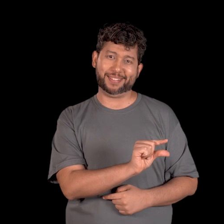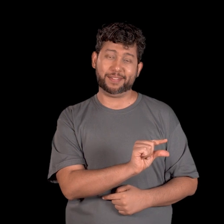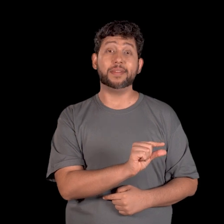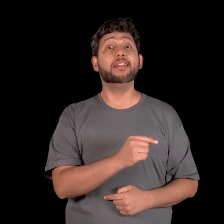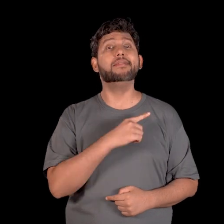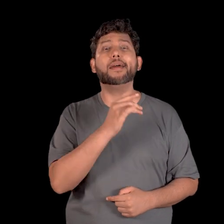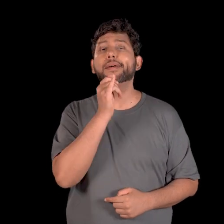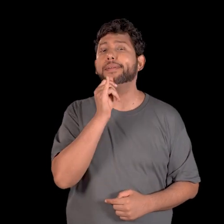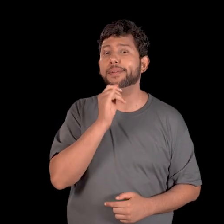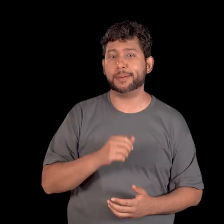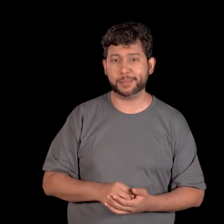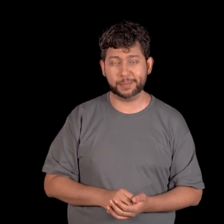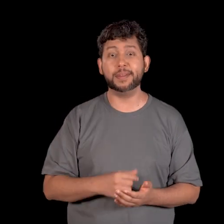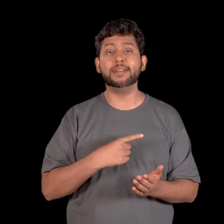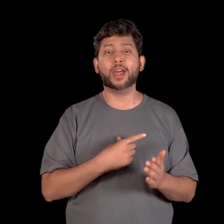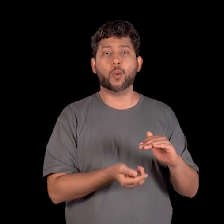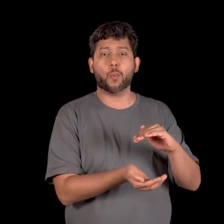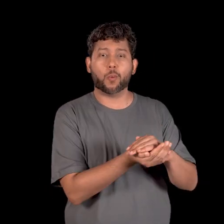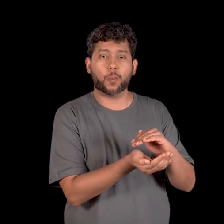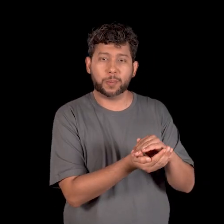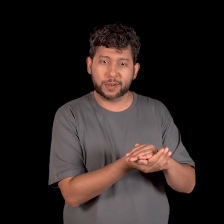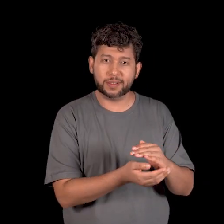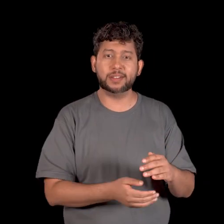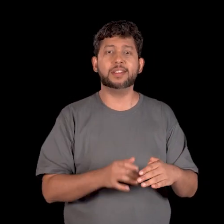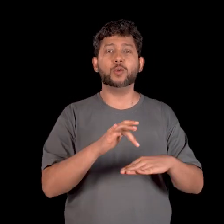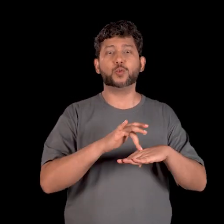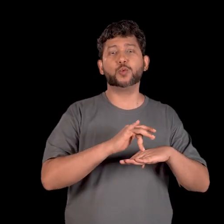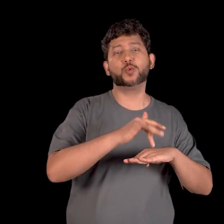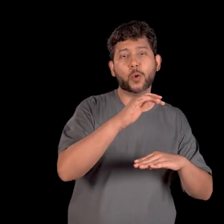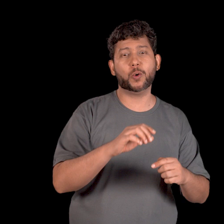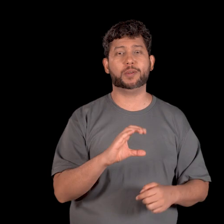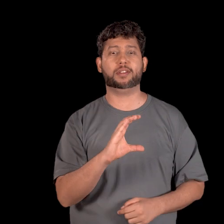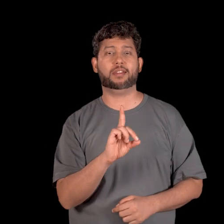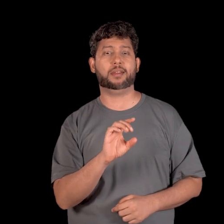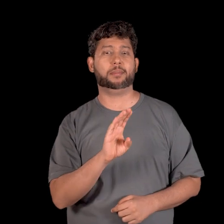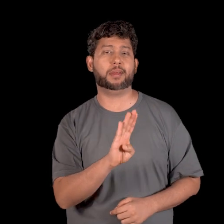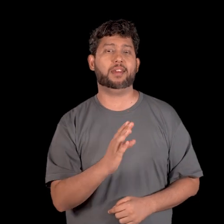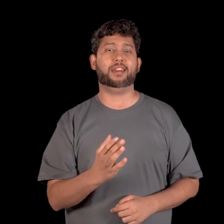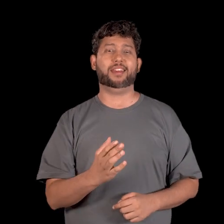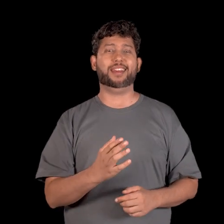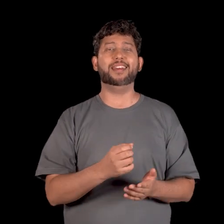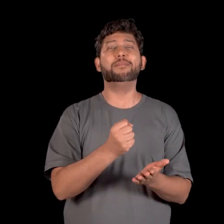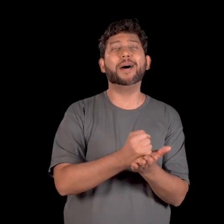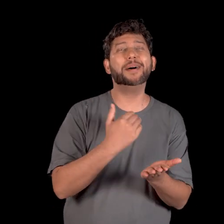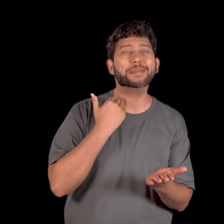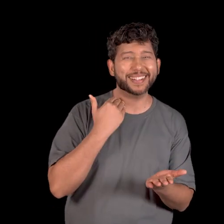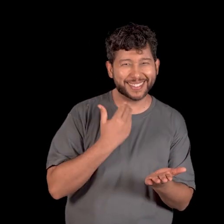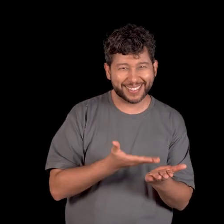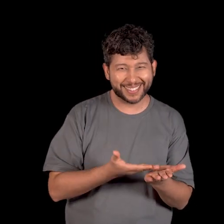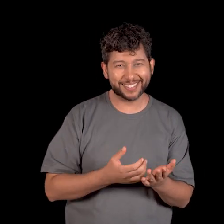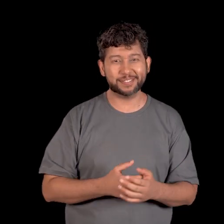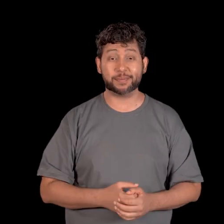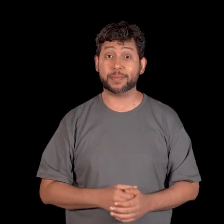a rentabilidade também é menor. São exemplos de renda fixa: a caderneta de poupança, o Tesouro Direto